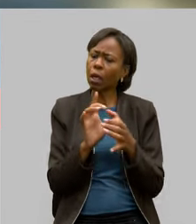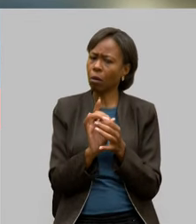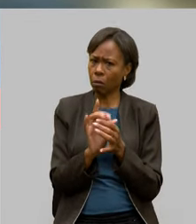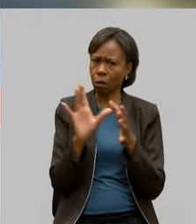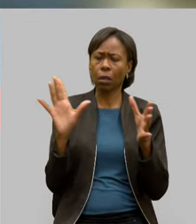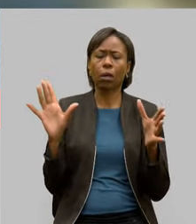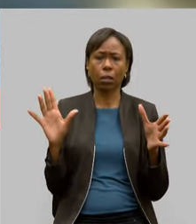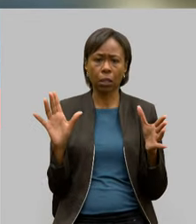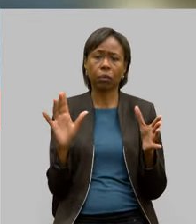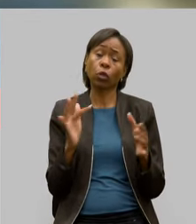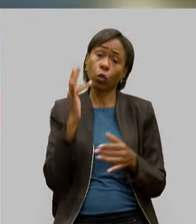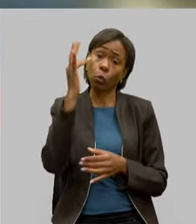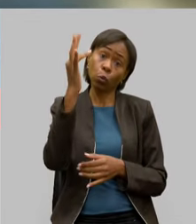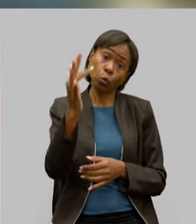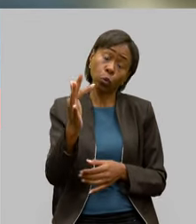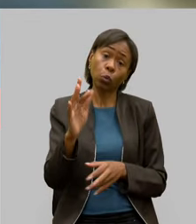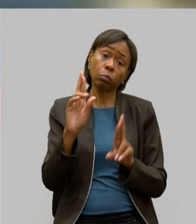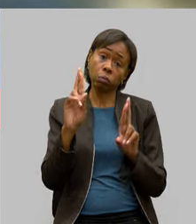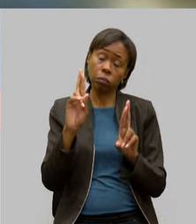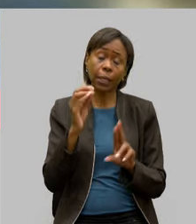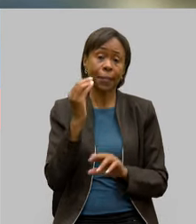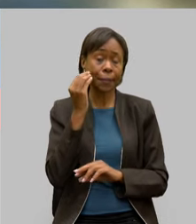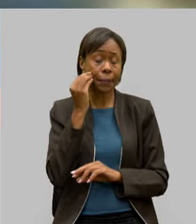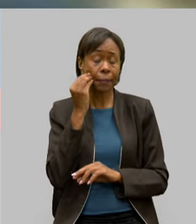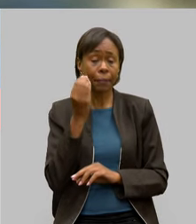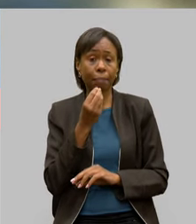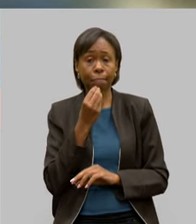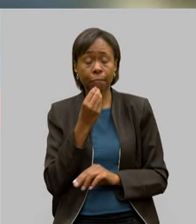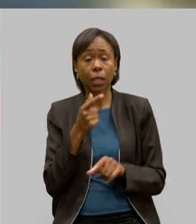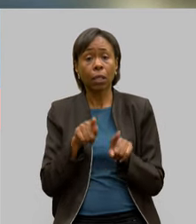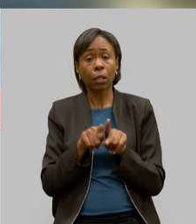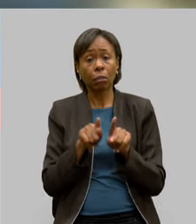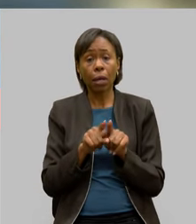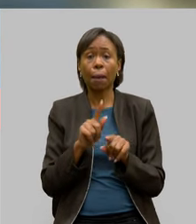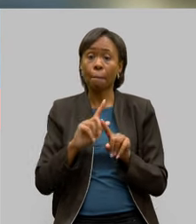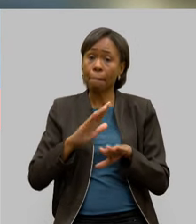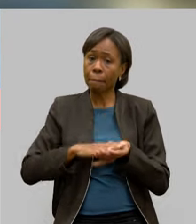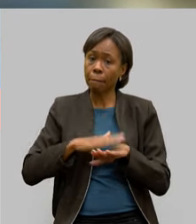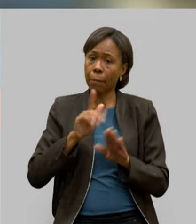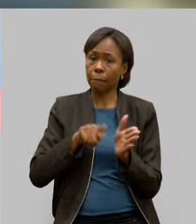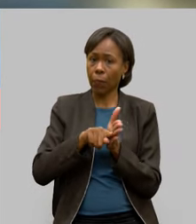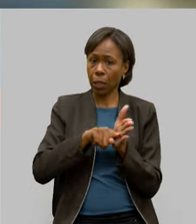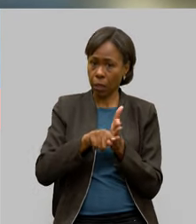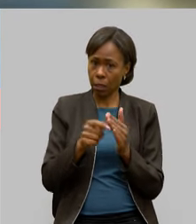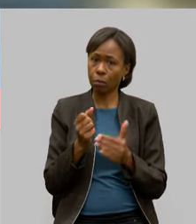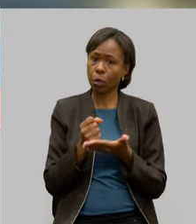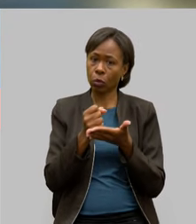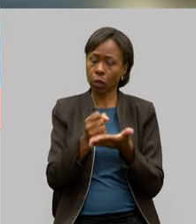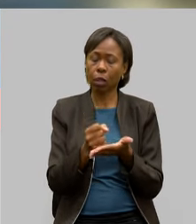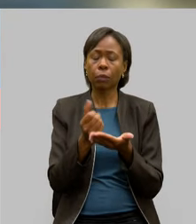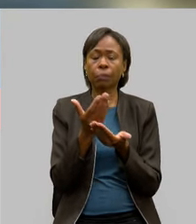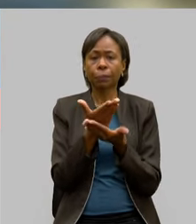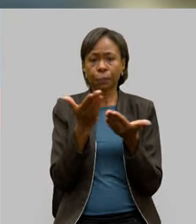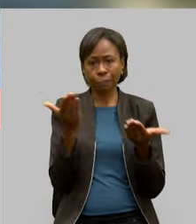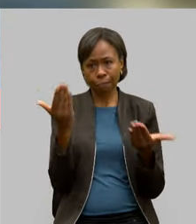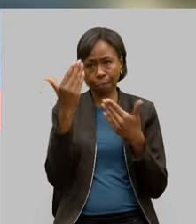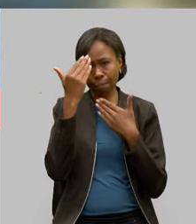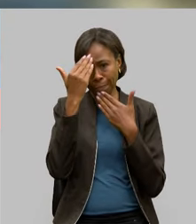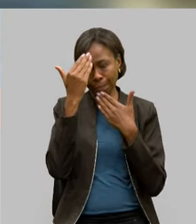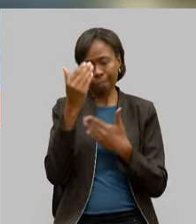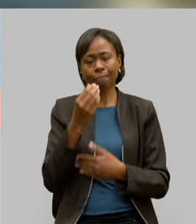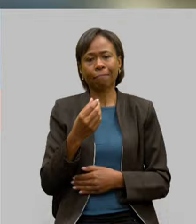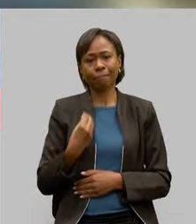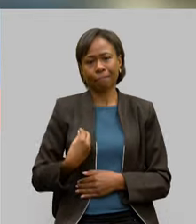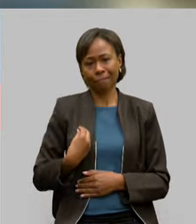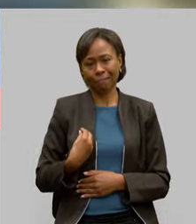lá um dia nisso e a gente pretende fazer pesquisas para ajudar nesse sentido agradeço aí pela oportunidade de participação